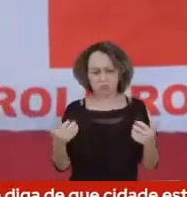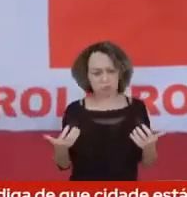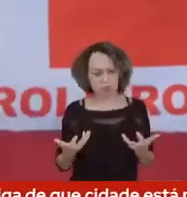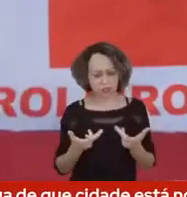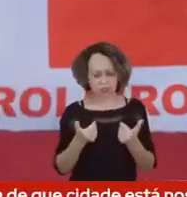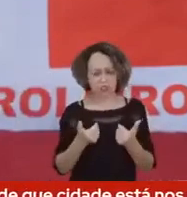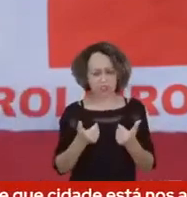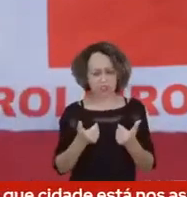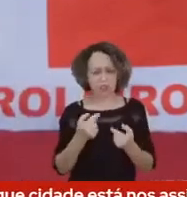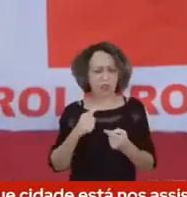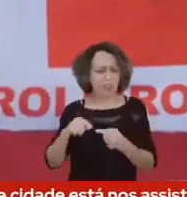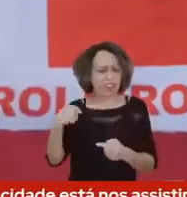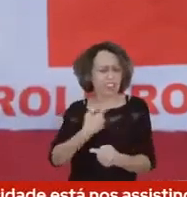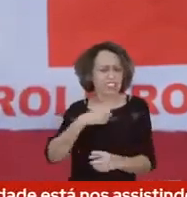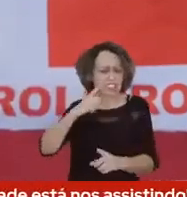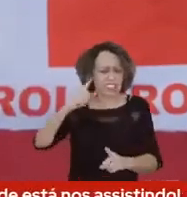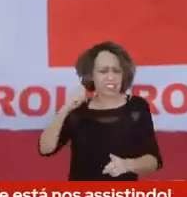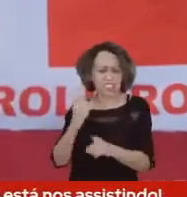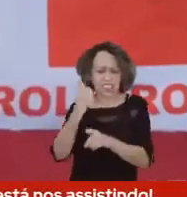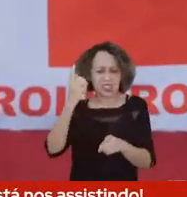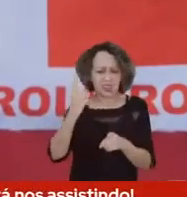gente fica dependente?